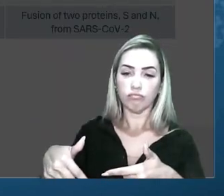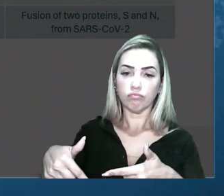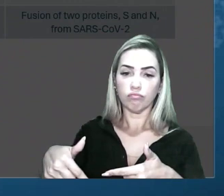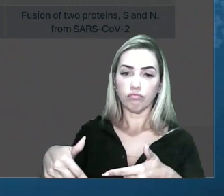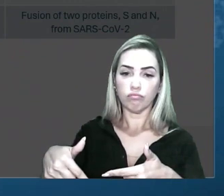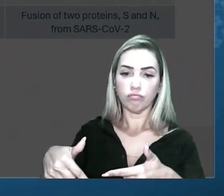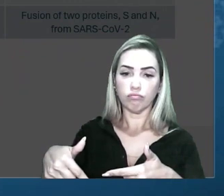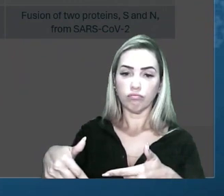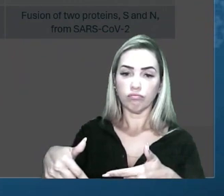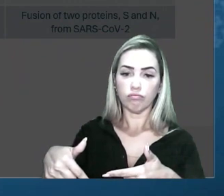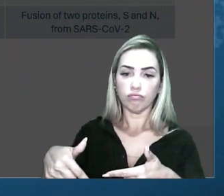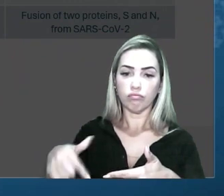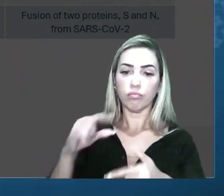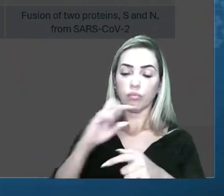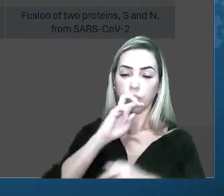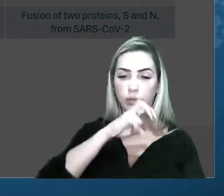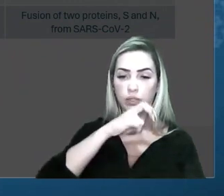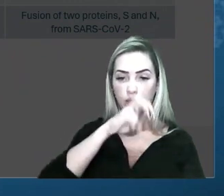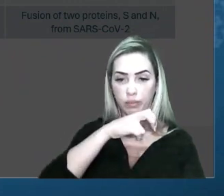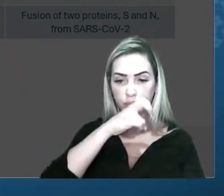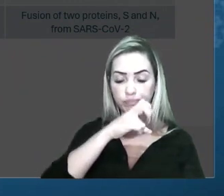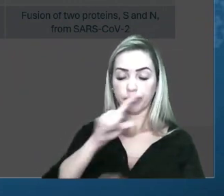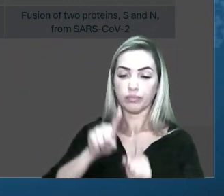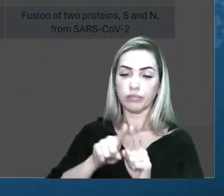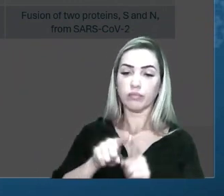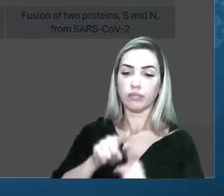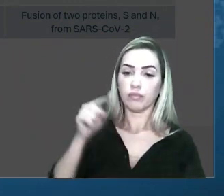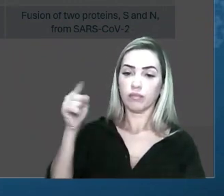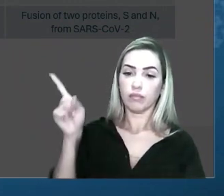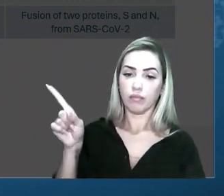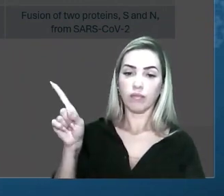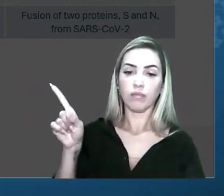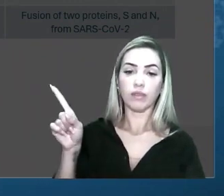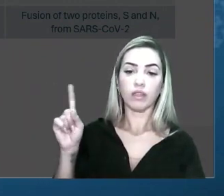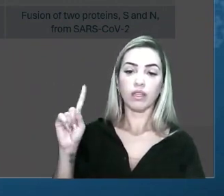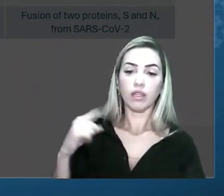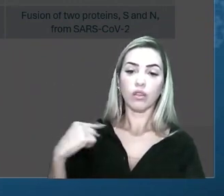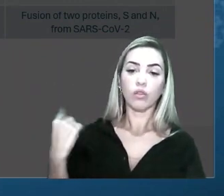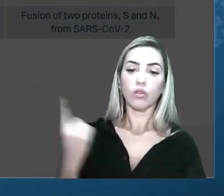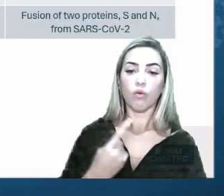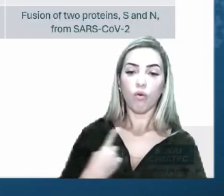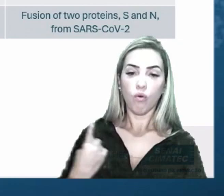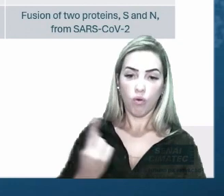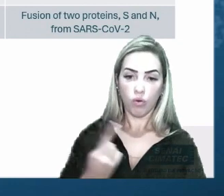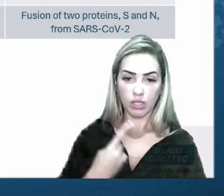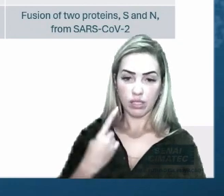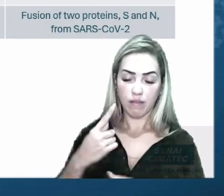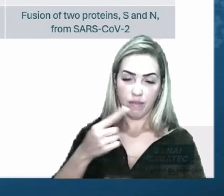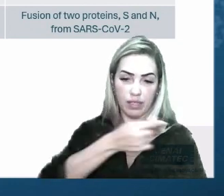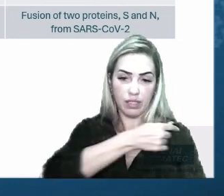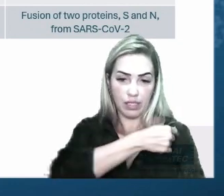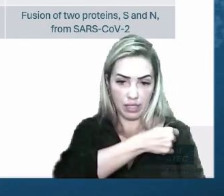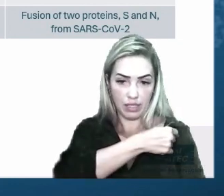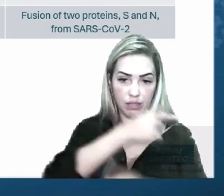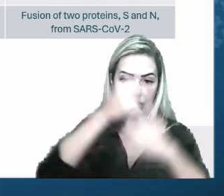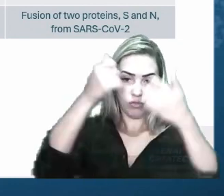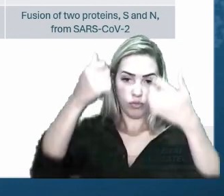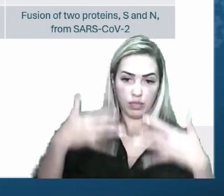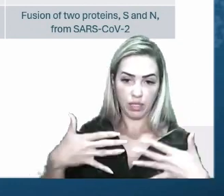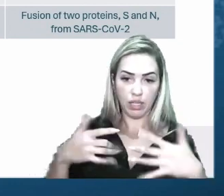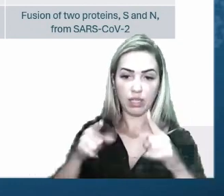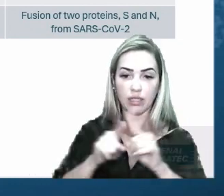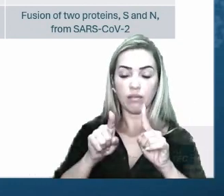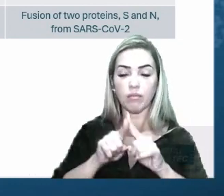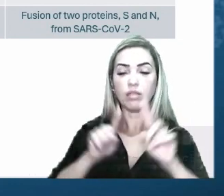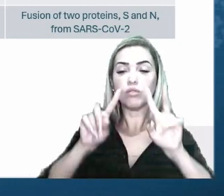pelo Butantan. E aqui está a nossa, uma vacina que eu vou falar um pouco do que a